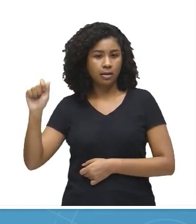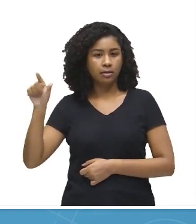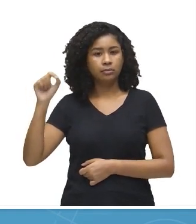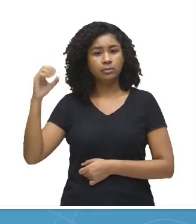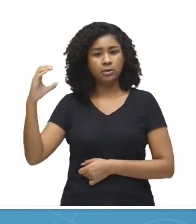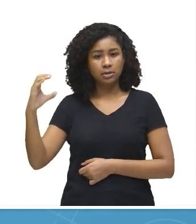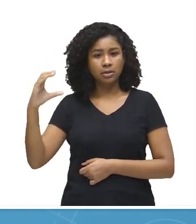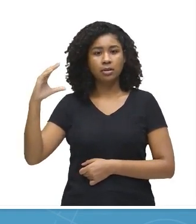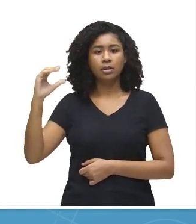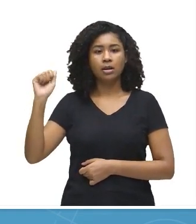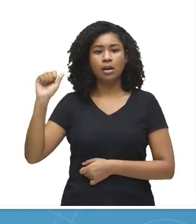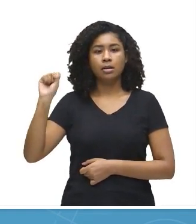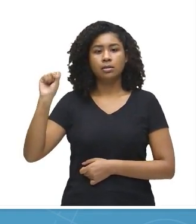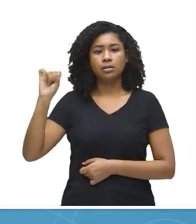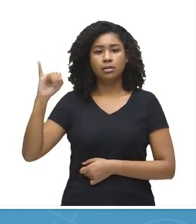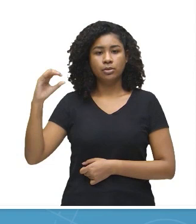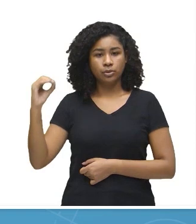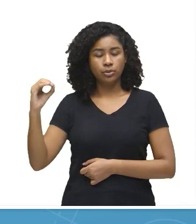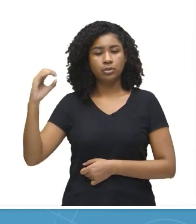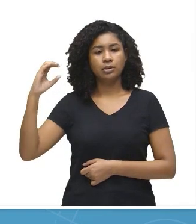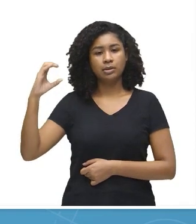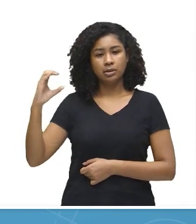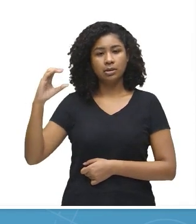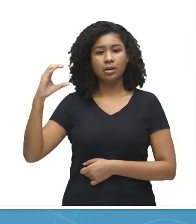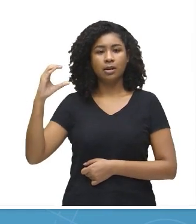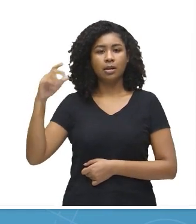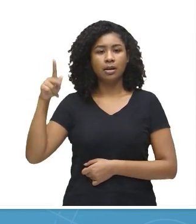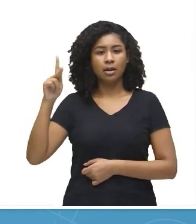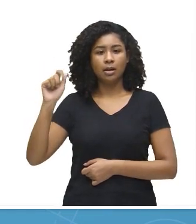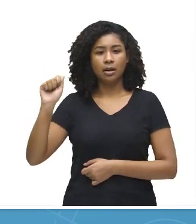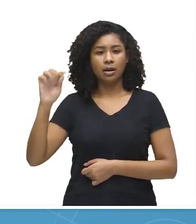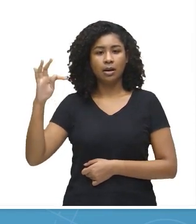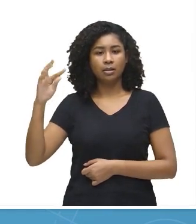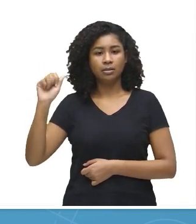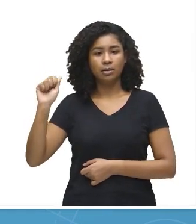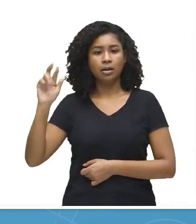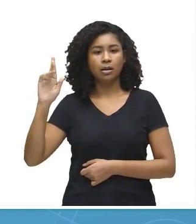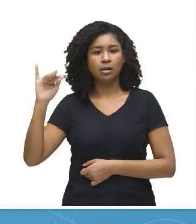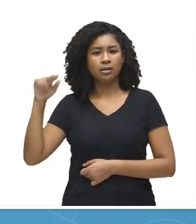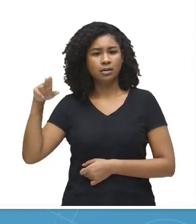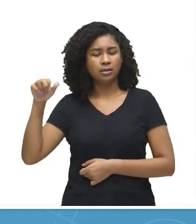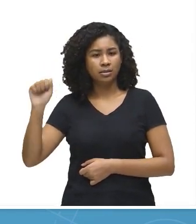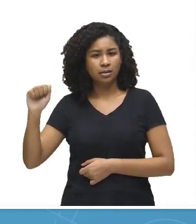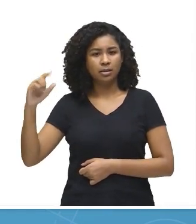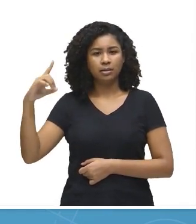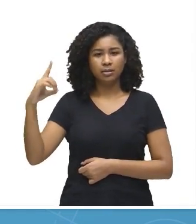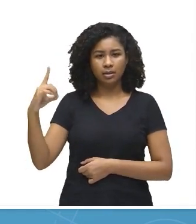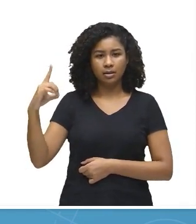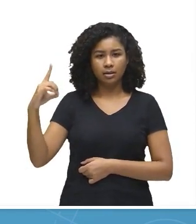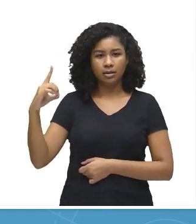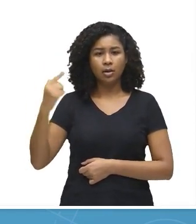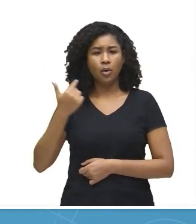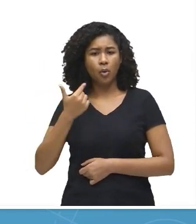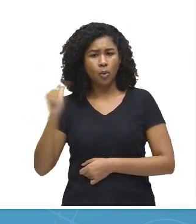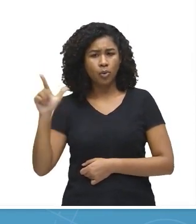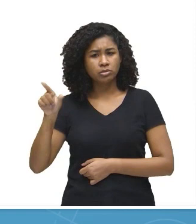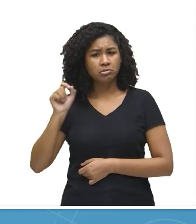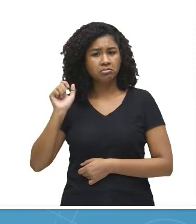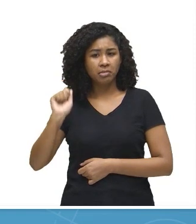C, e aí a Catarina também a D, e outros responderam a letra A, Eduardo respondeu